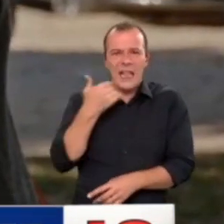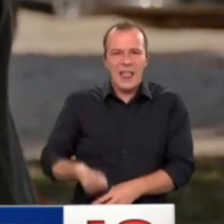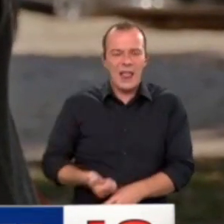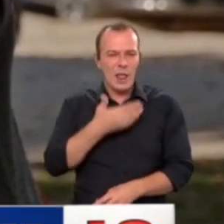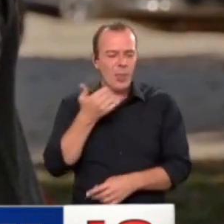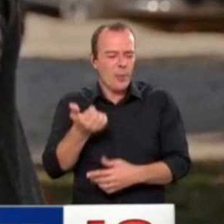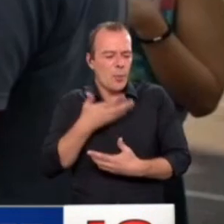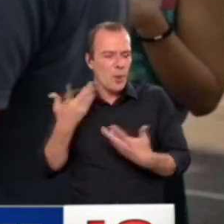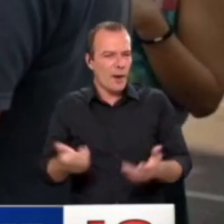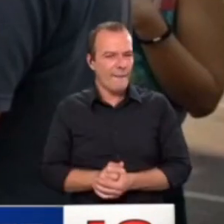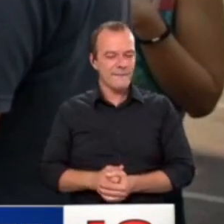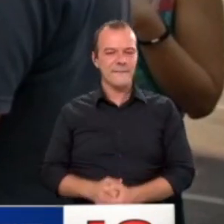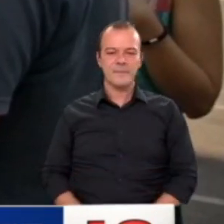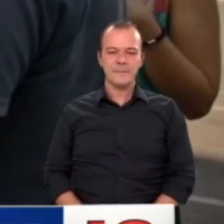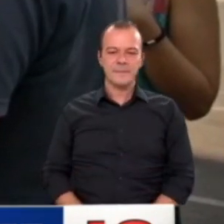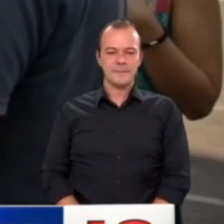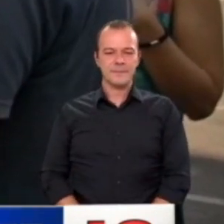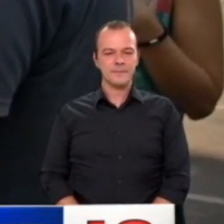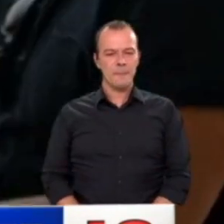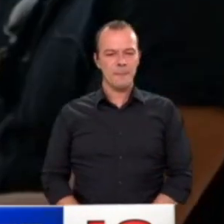já de uma certa idade.